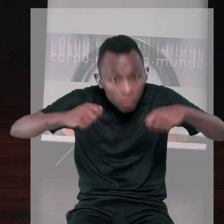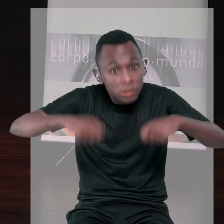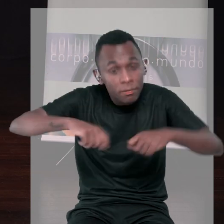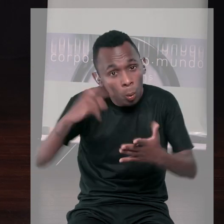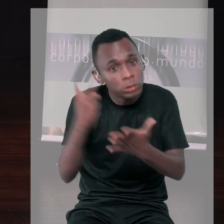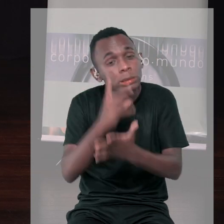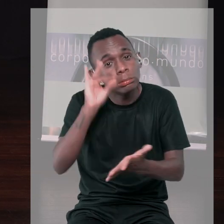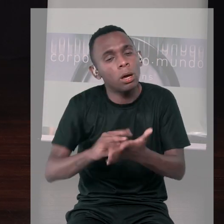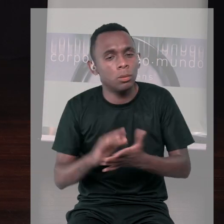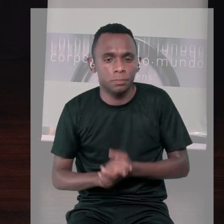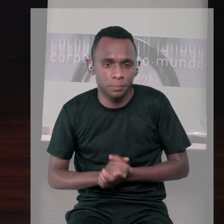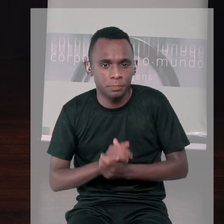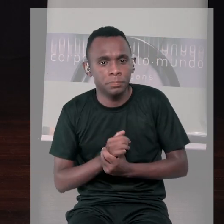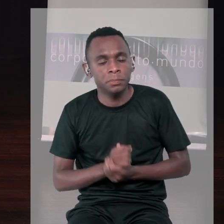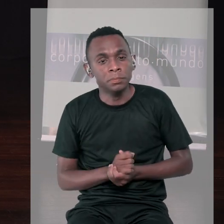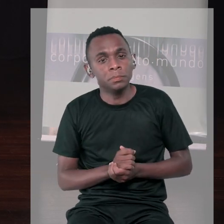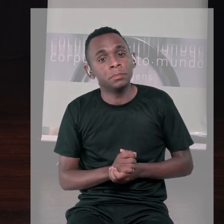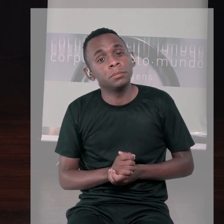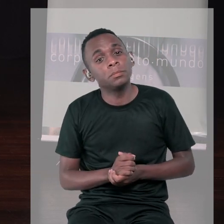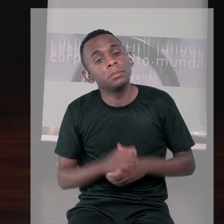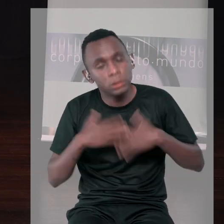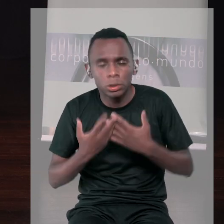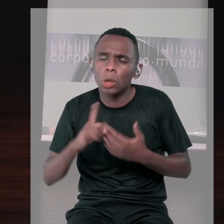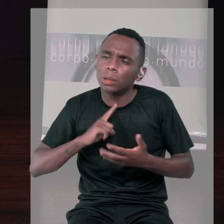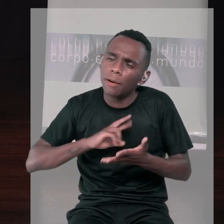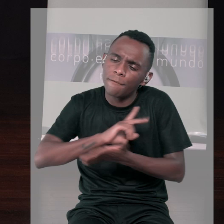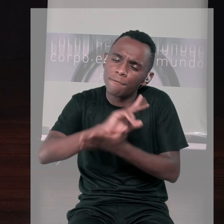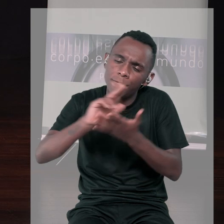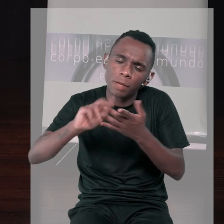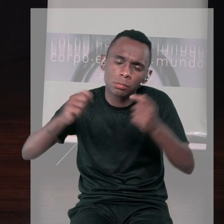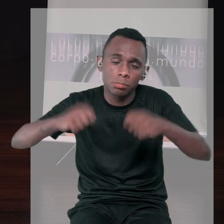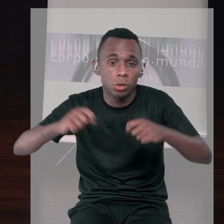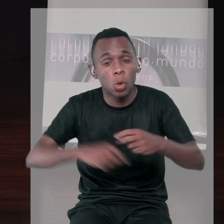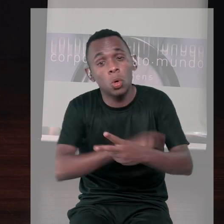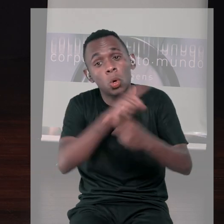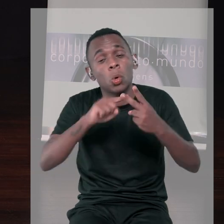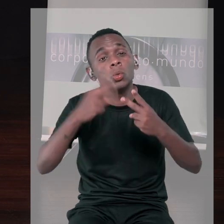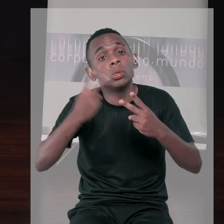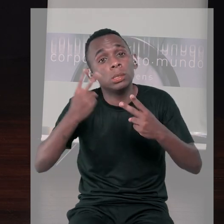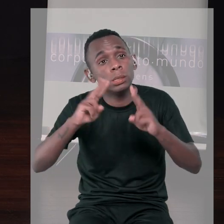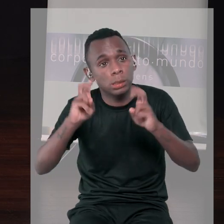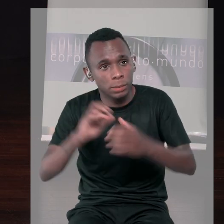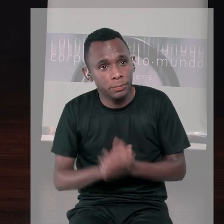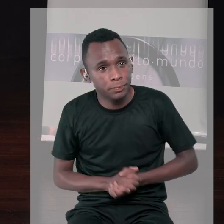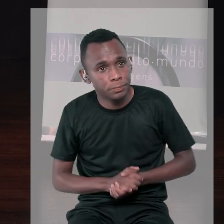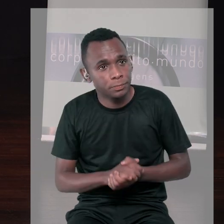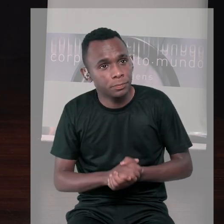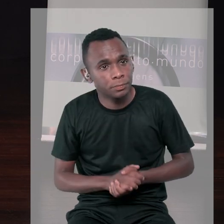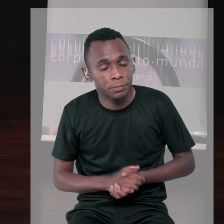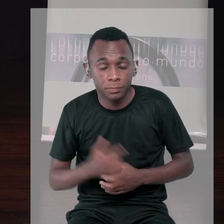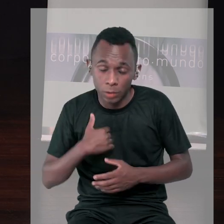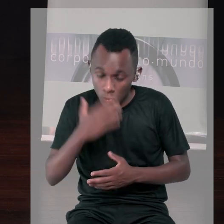que, portanto, você tem vários possíveis. No segundo ponto, eu acho que aí é uma questão